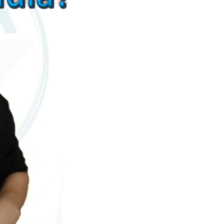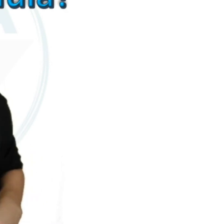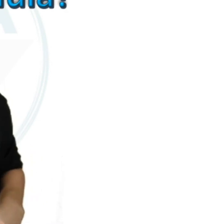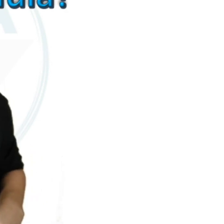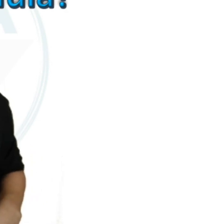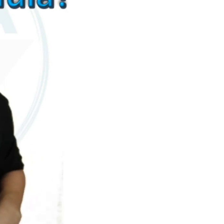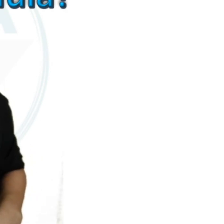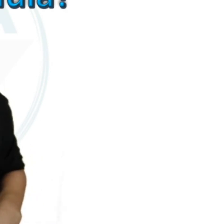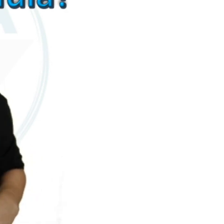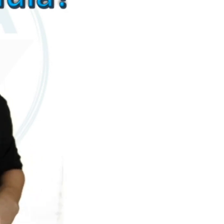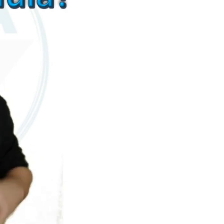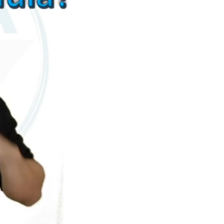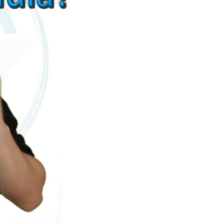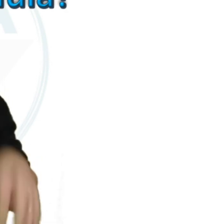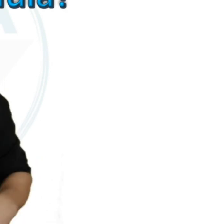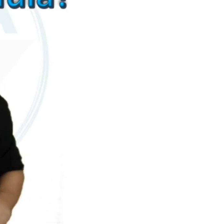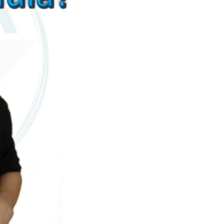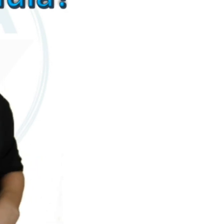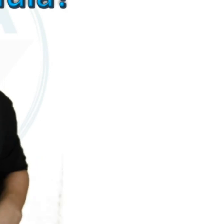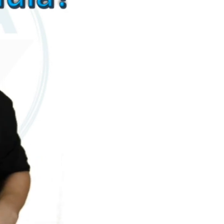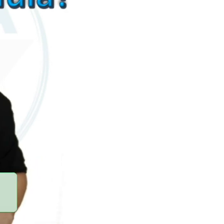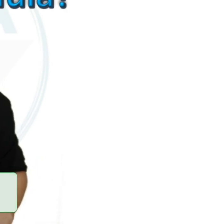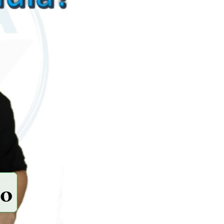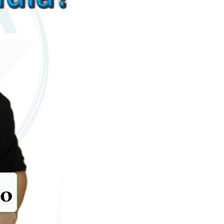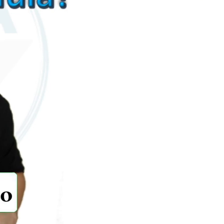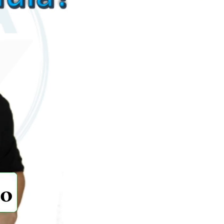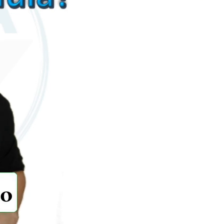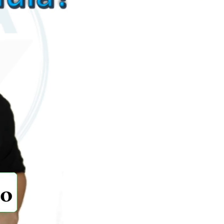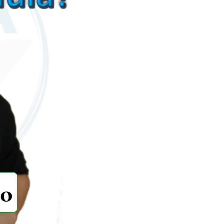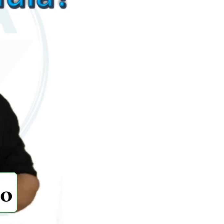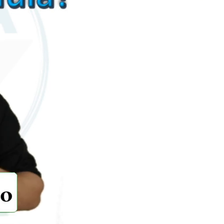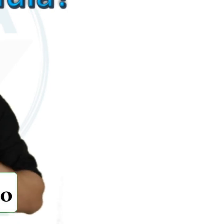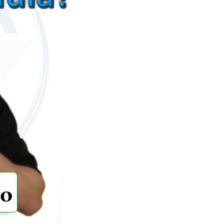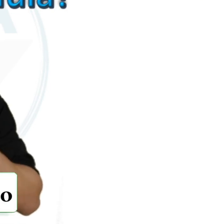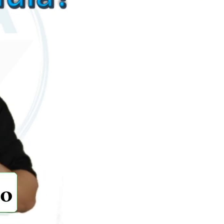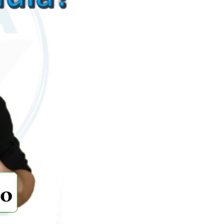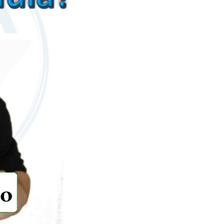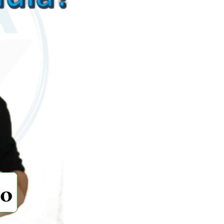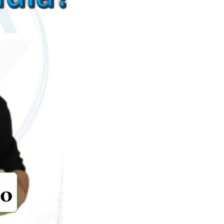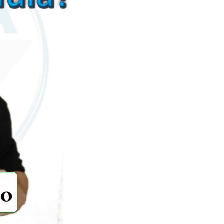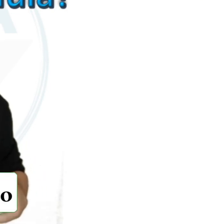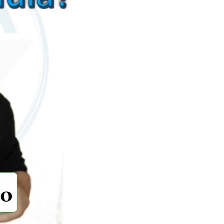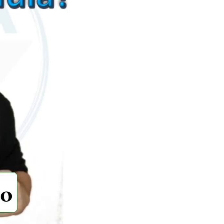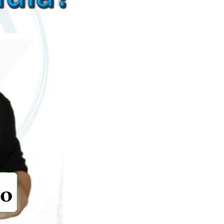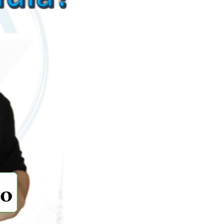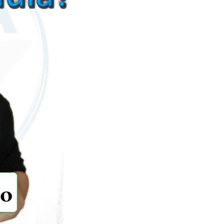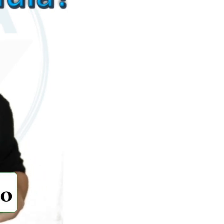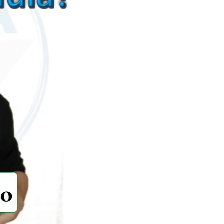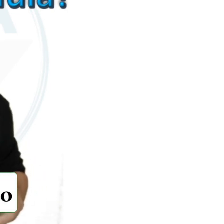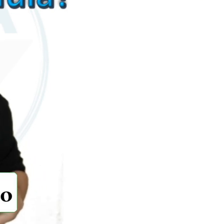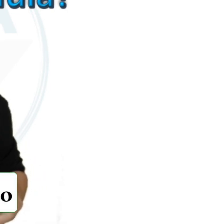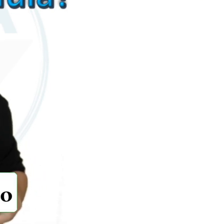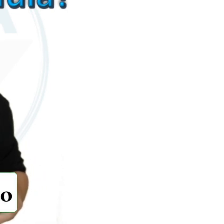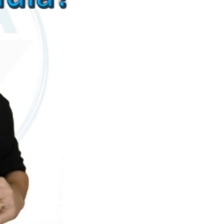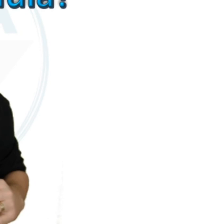sugestões, reclamações, mais informações, dicas, questões, lá no Instagram, @legislação. Lembrando, novamente, que aqui na